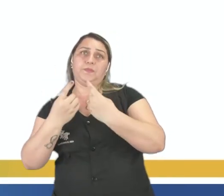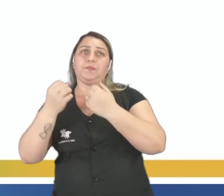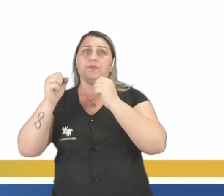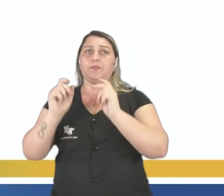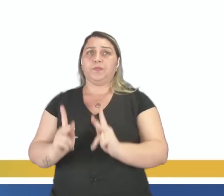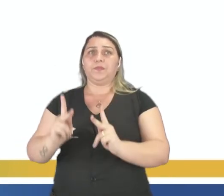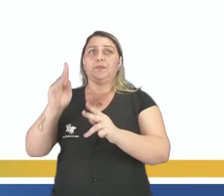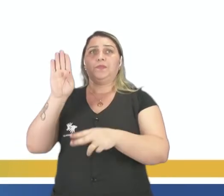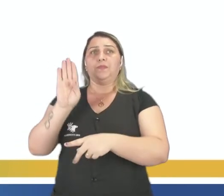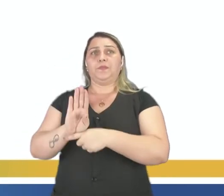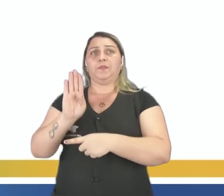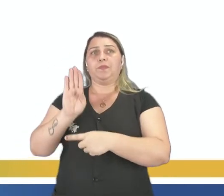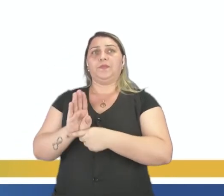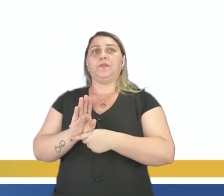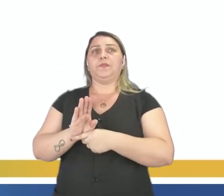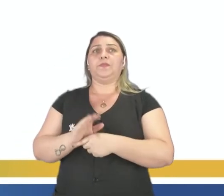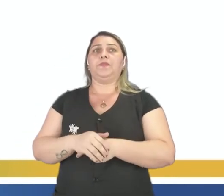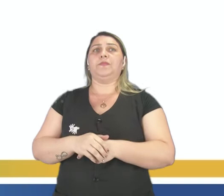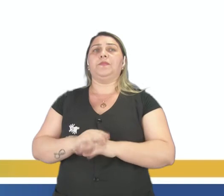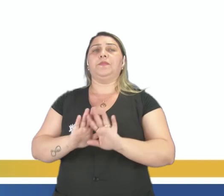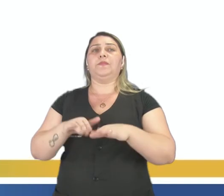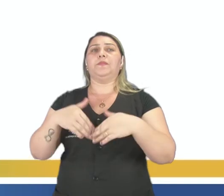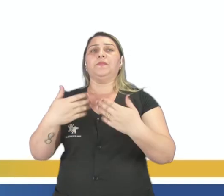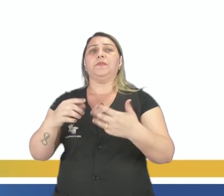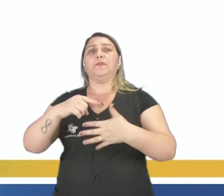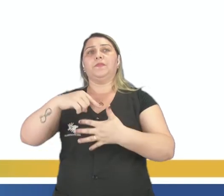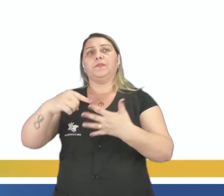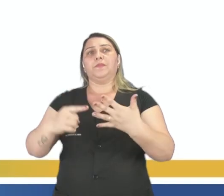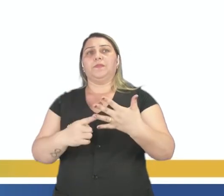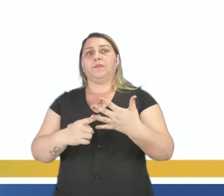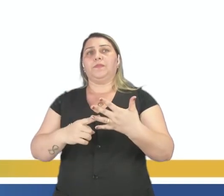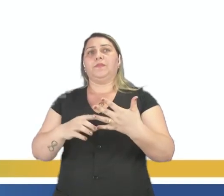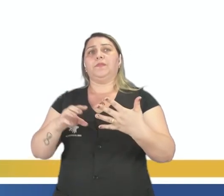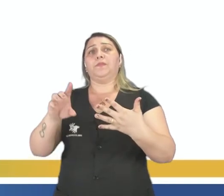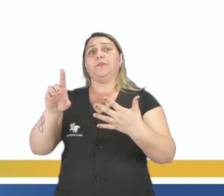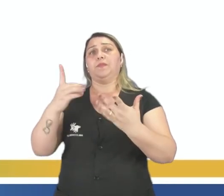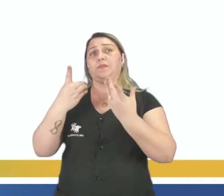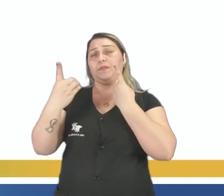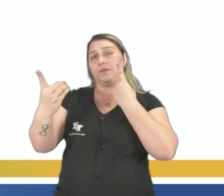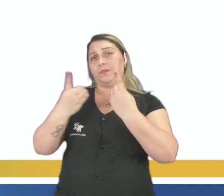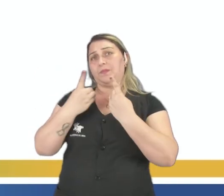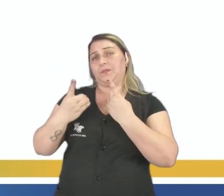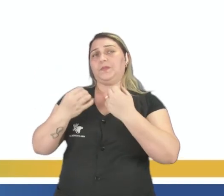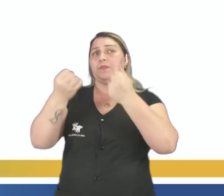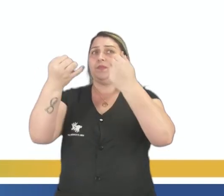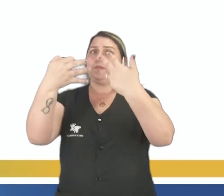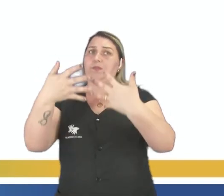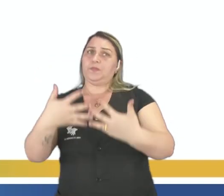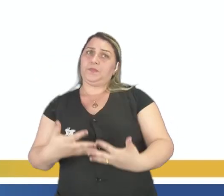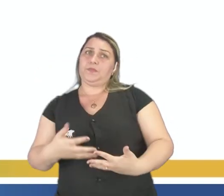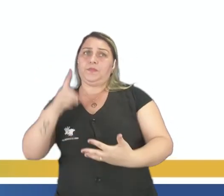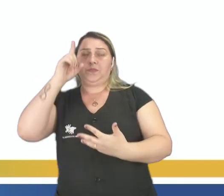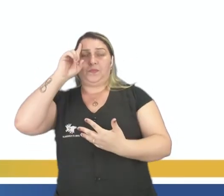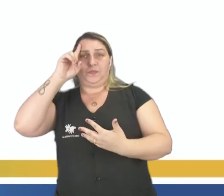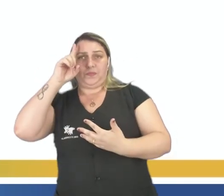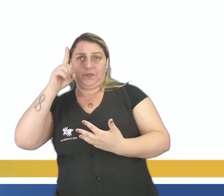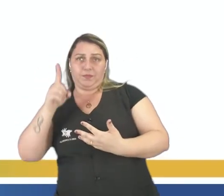ok? E 4. Quais são os 6 tipos de textos dialogados? Nós